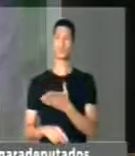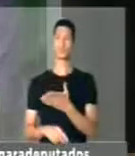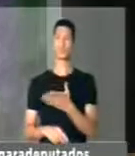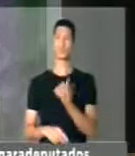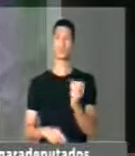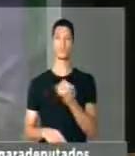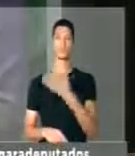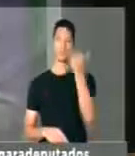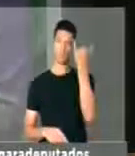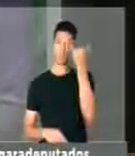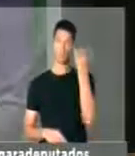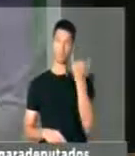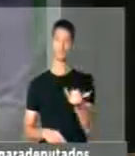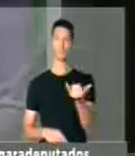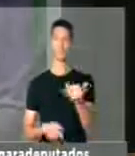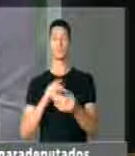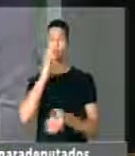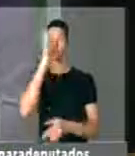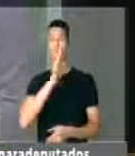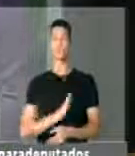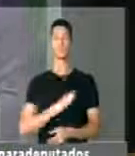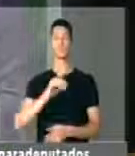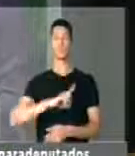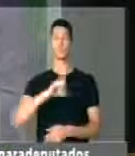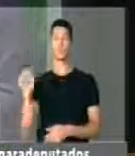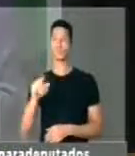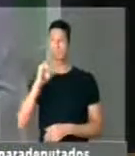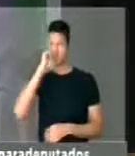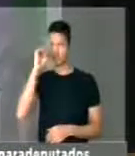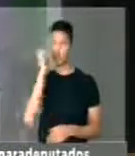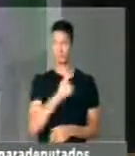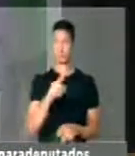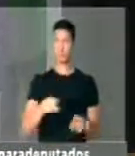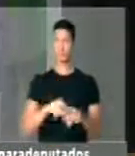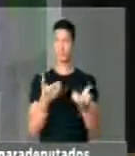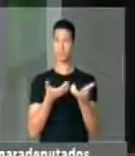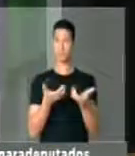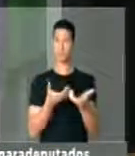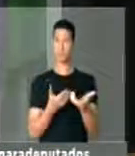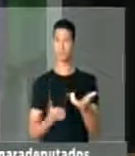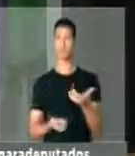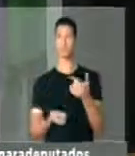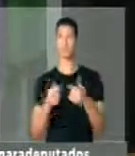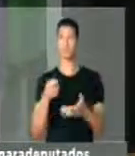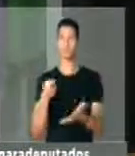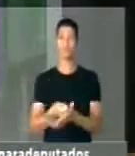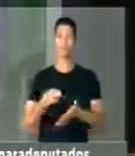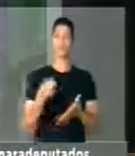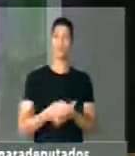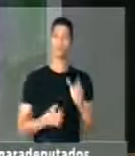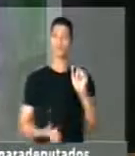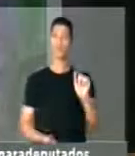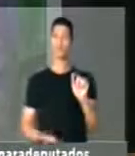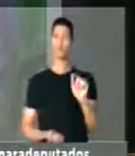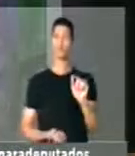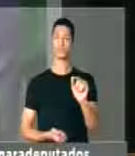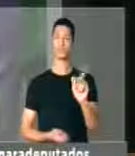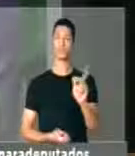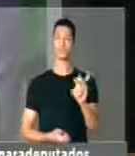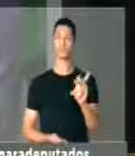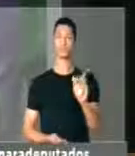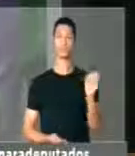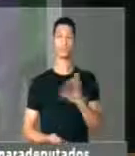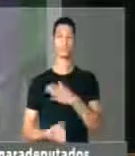com novas ideias, um Brasil que saía da ditadura e que queria e exigia que